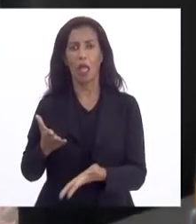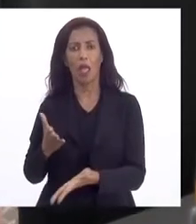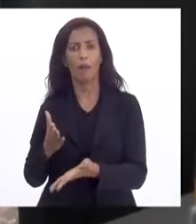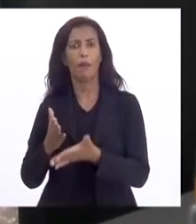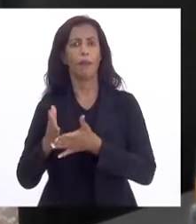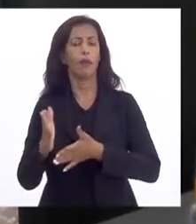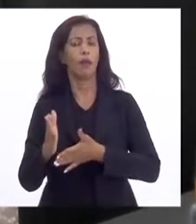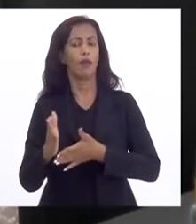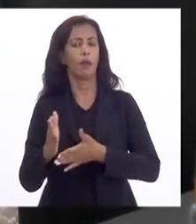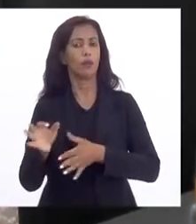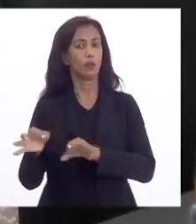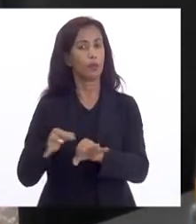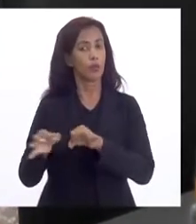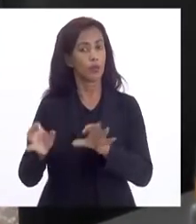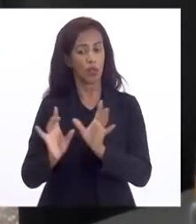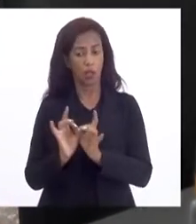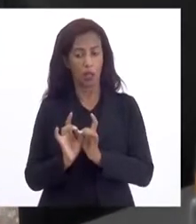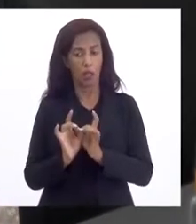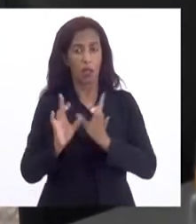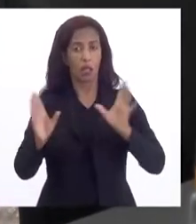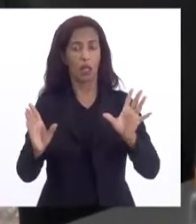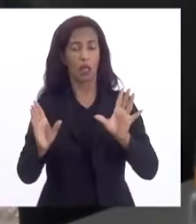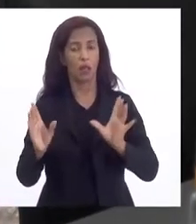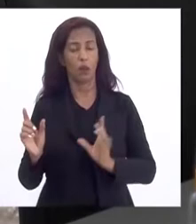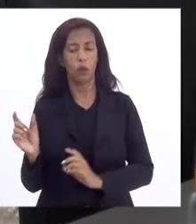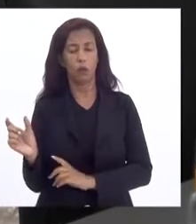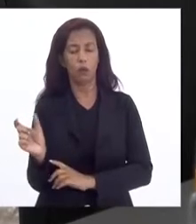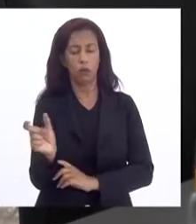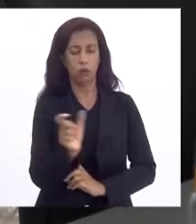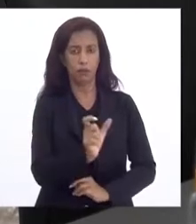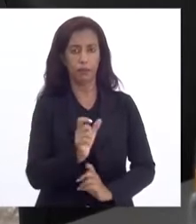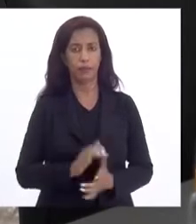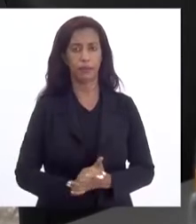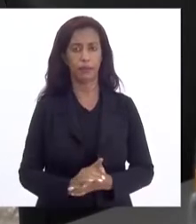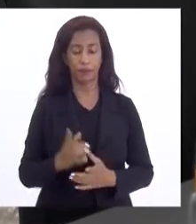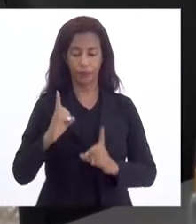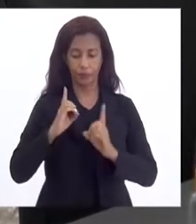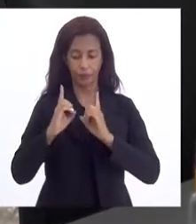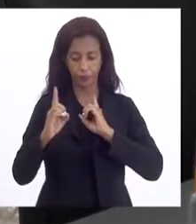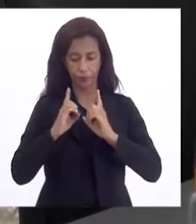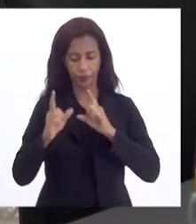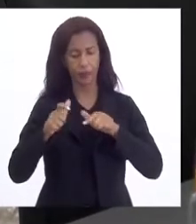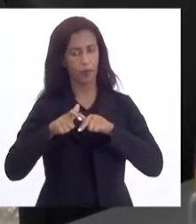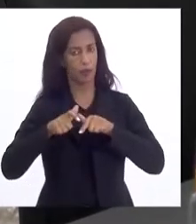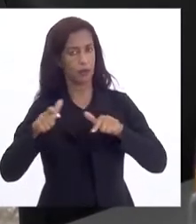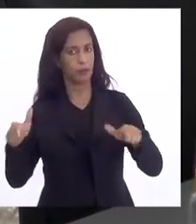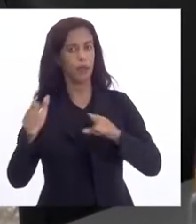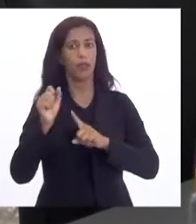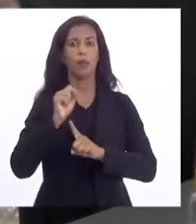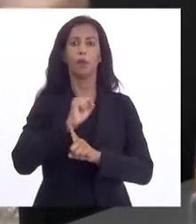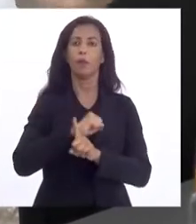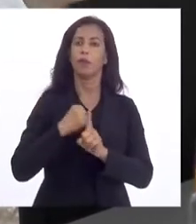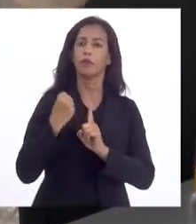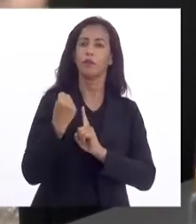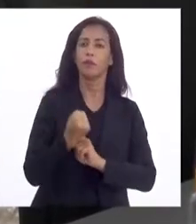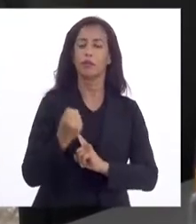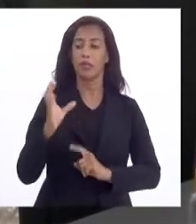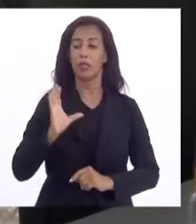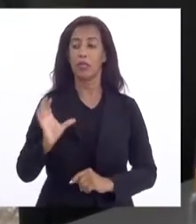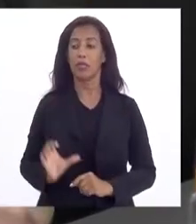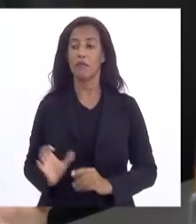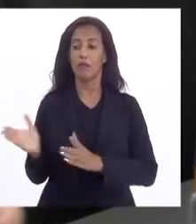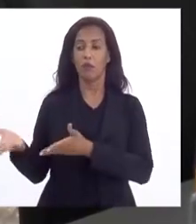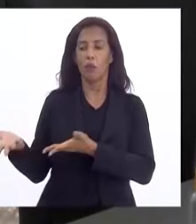projeto. Ela é democraticamente um instrumento justamente para o debate ampliado, a sociedade civil ser